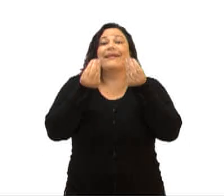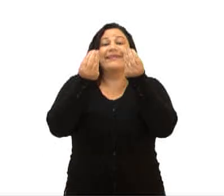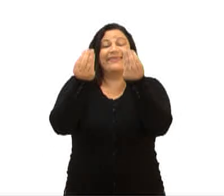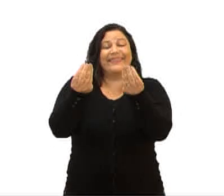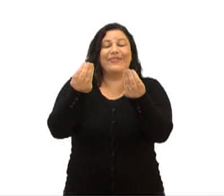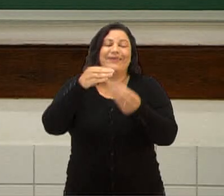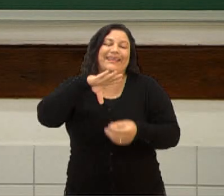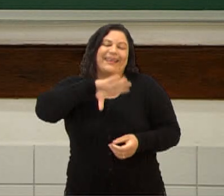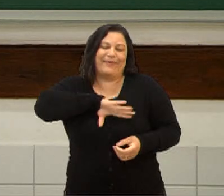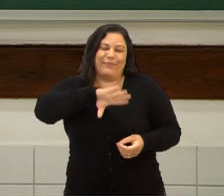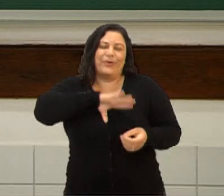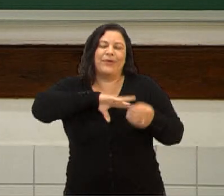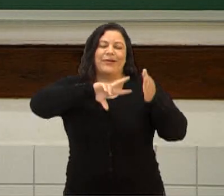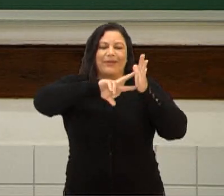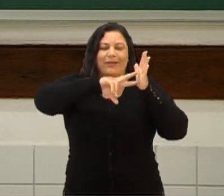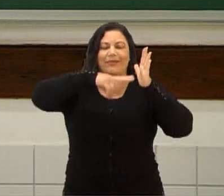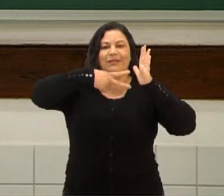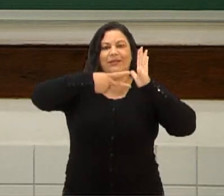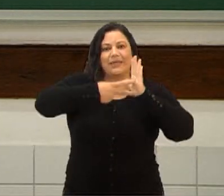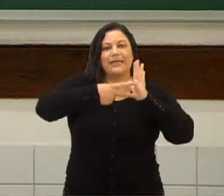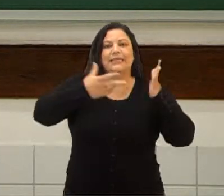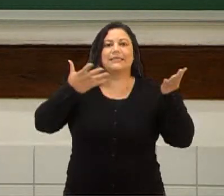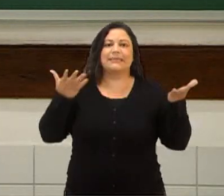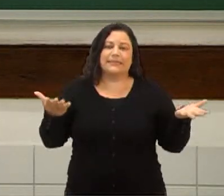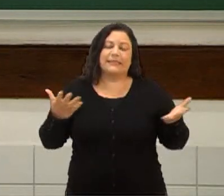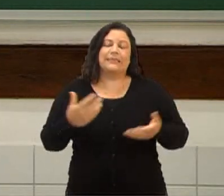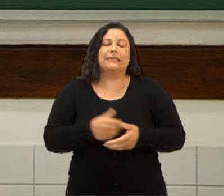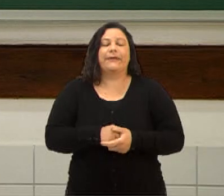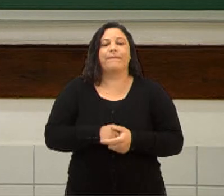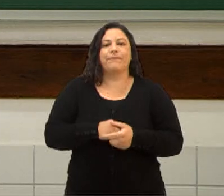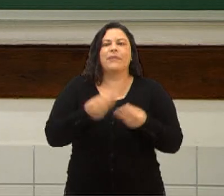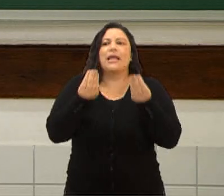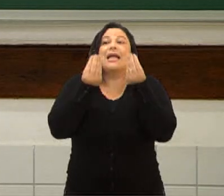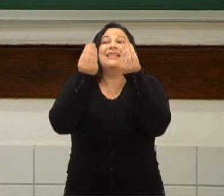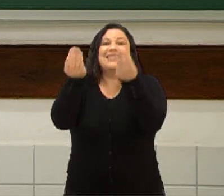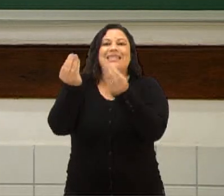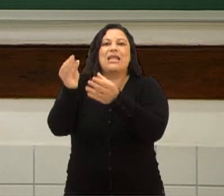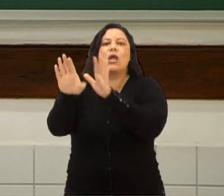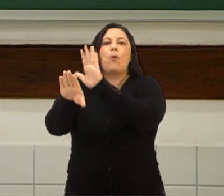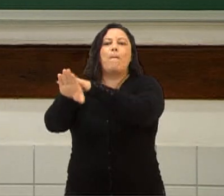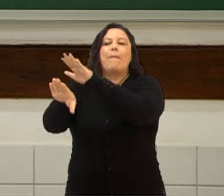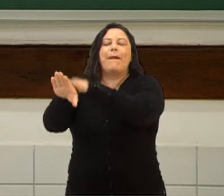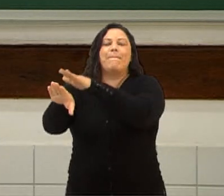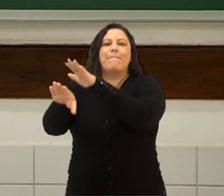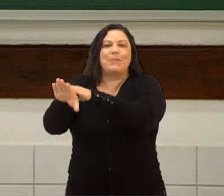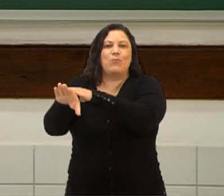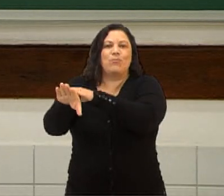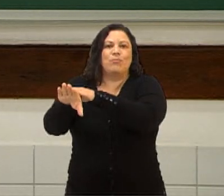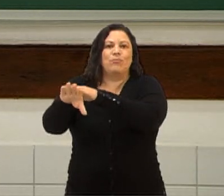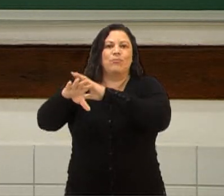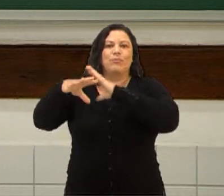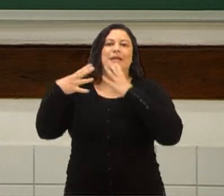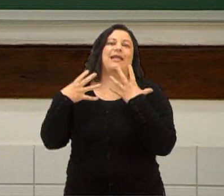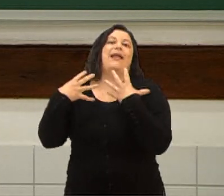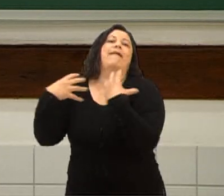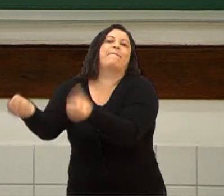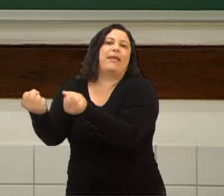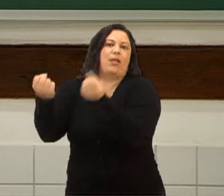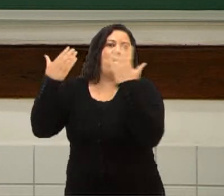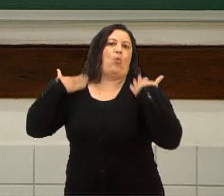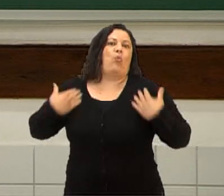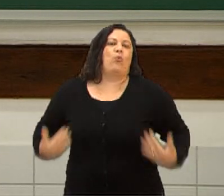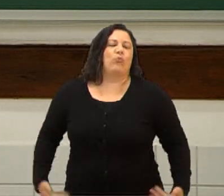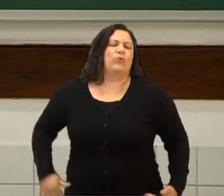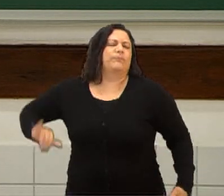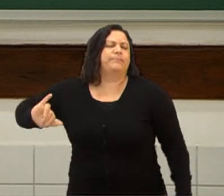português, é muito parecido com aquele que a gente diz assim, eu dei para ele uma mão, ele pegou o corpo inteiro. Ou seja, se aproveitou